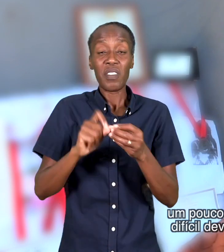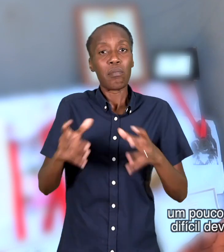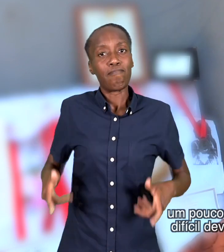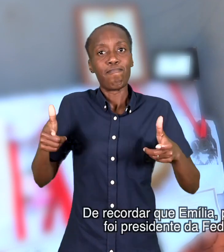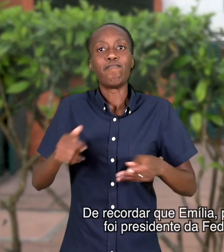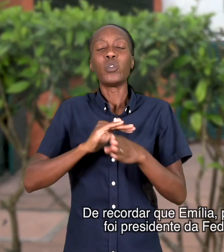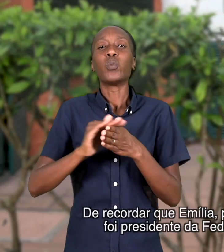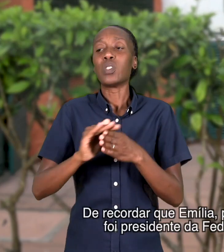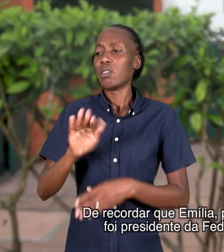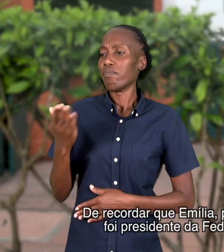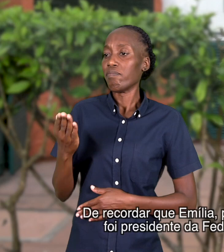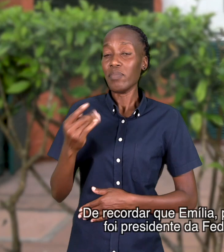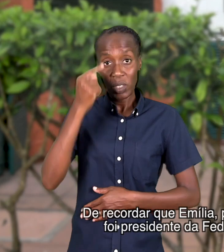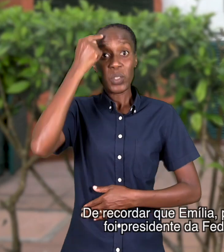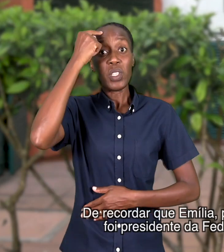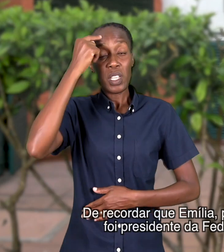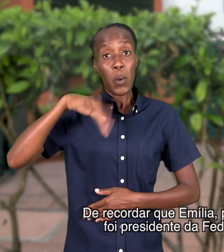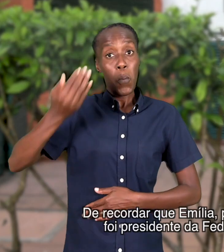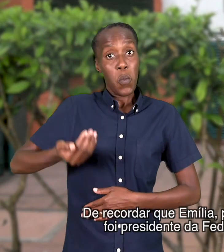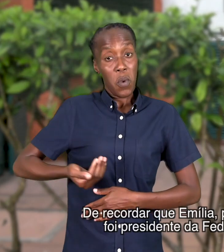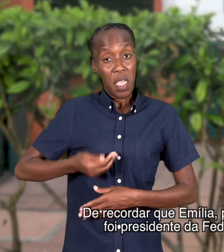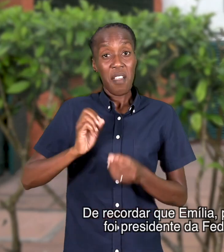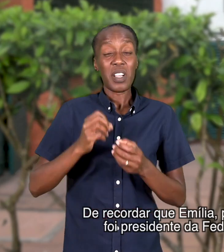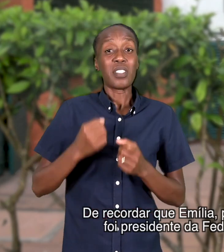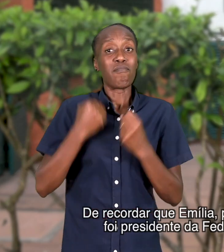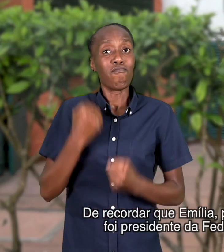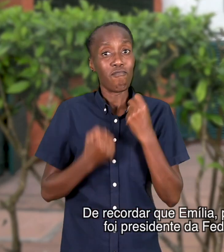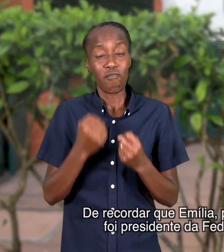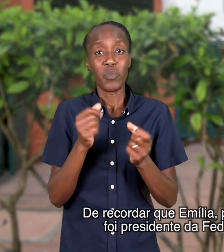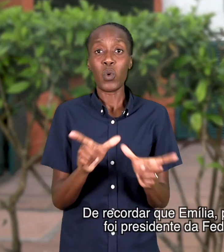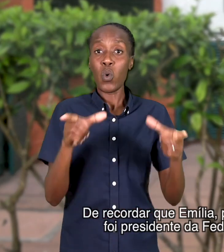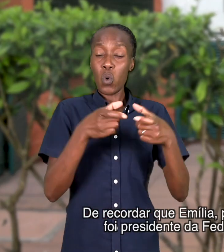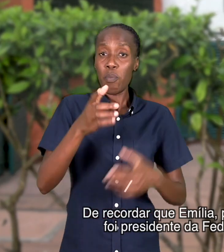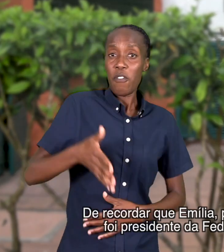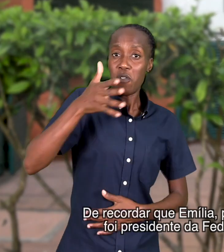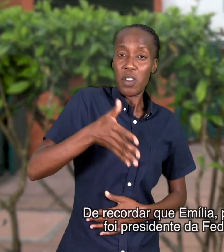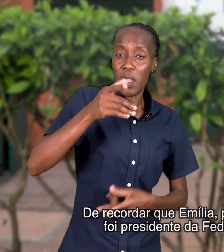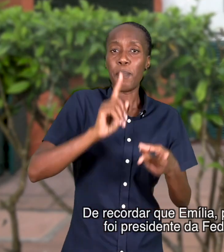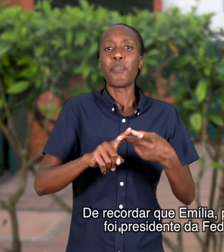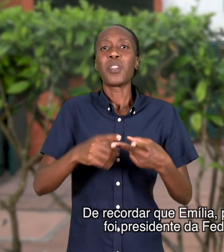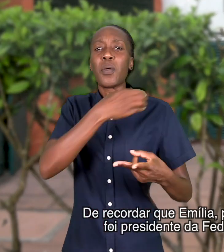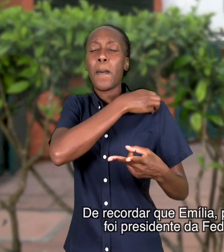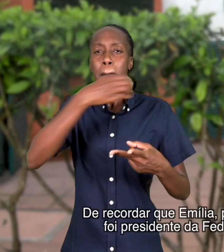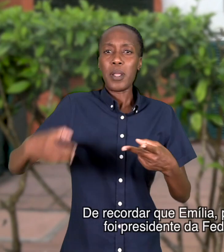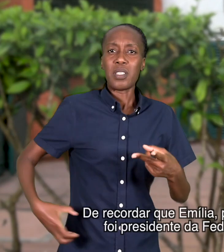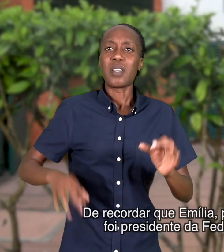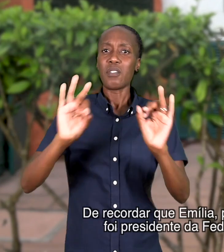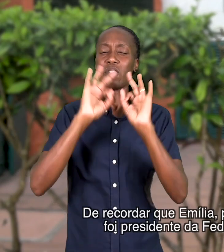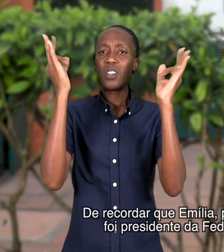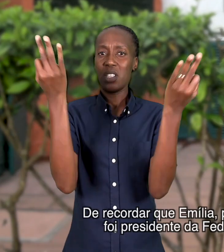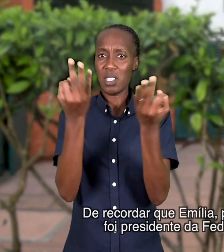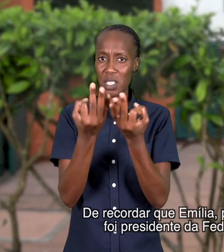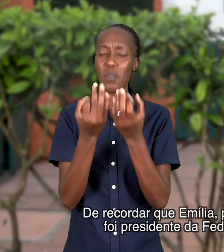andar de carrinha. De recordar que Emília, para além de atleta do Clube Ferroviário do Maputo, foi presidente da Federação